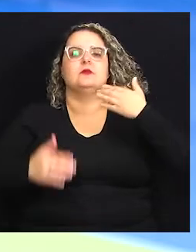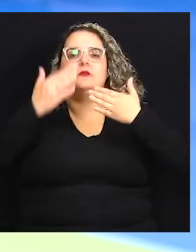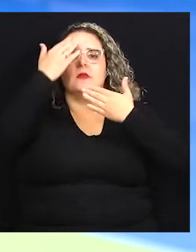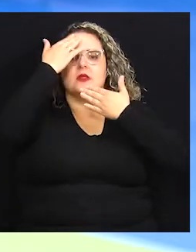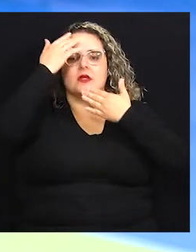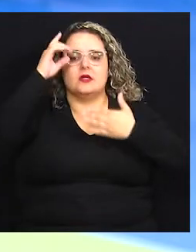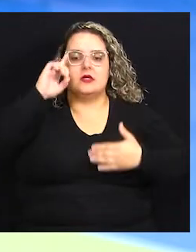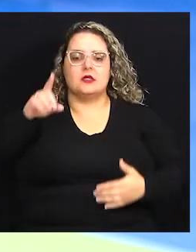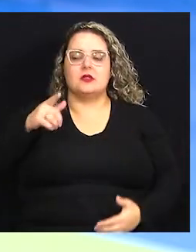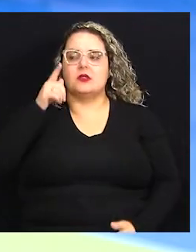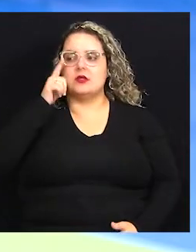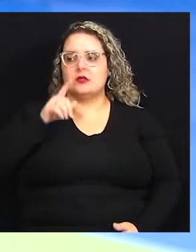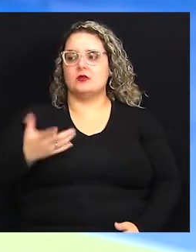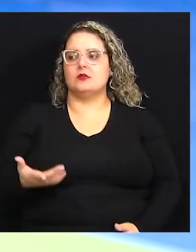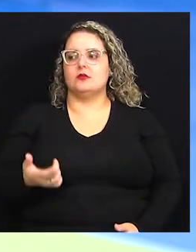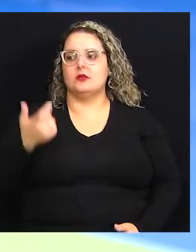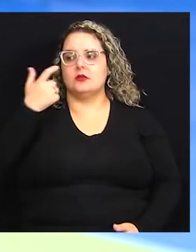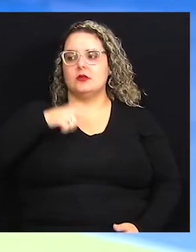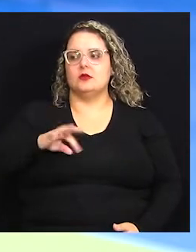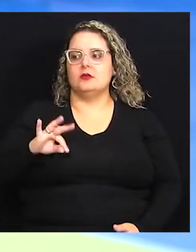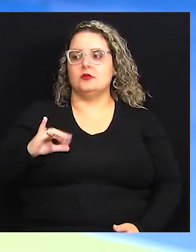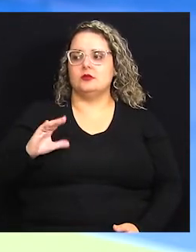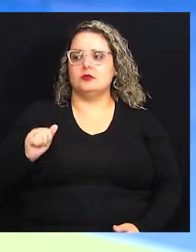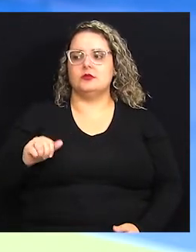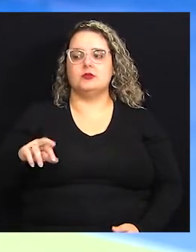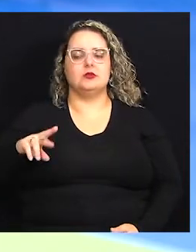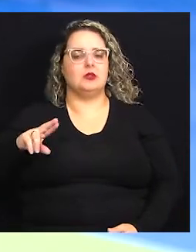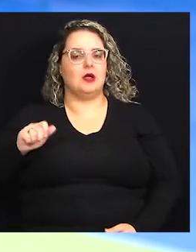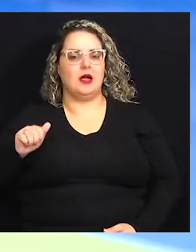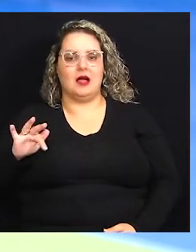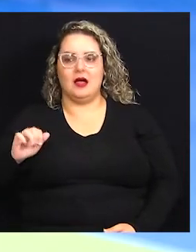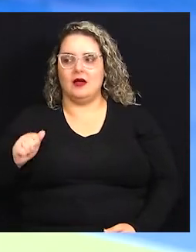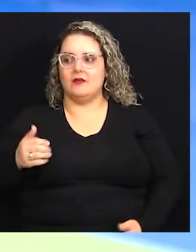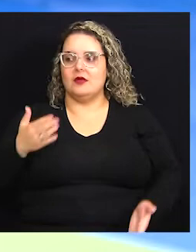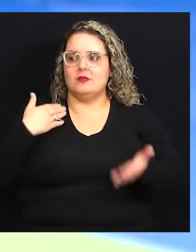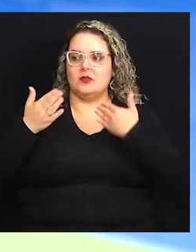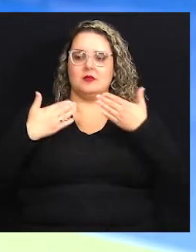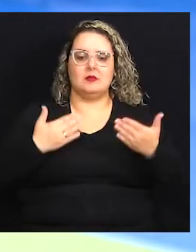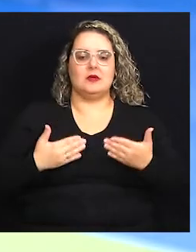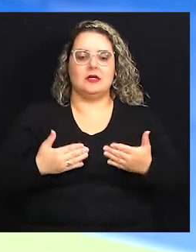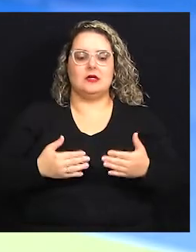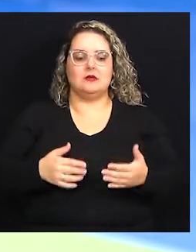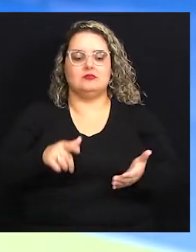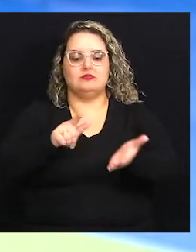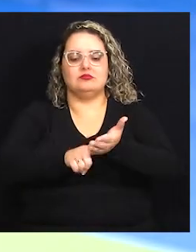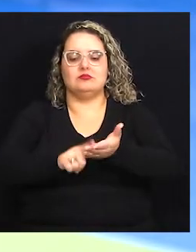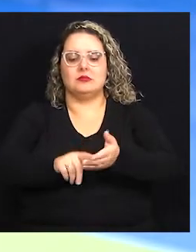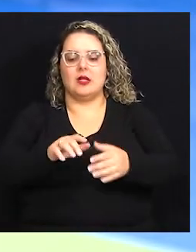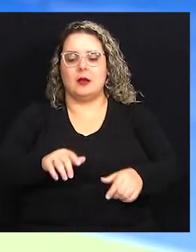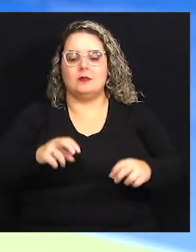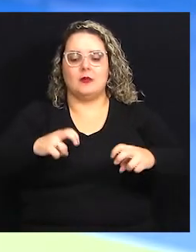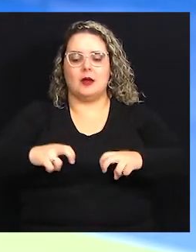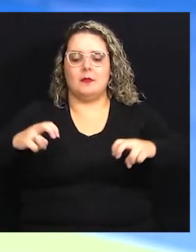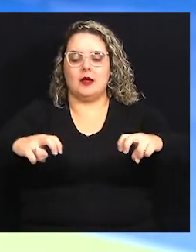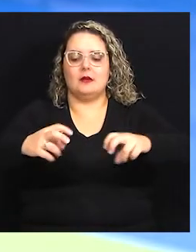conseguiu levar muito. Tanto eu, o Tica, o Rafa, conversando muito, colocando as coisas muito no papel, de saber, lógico, né?